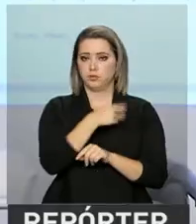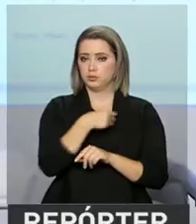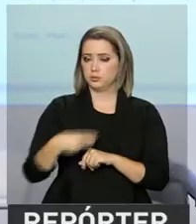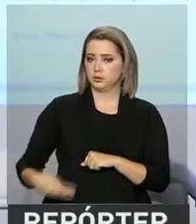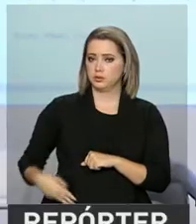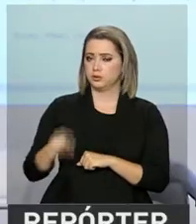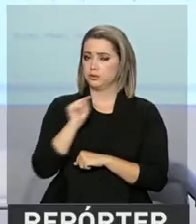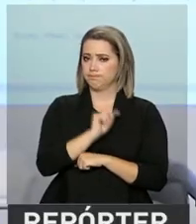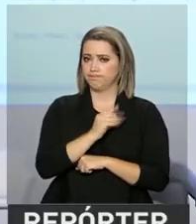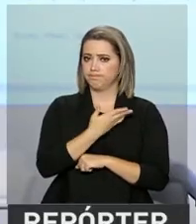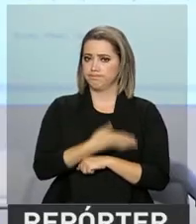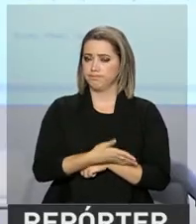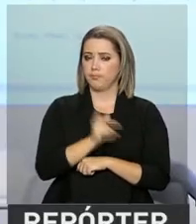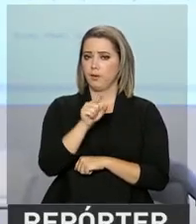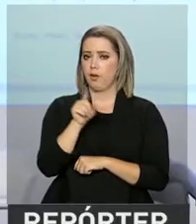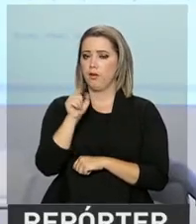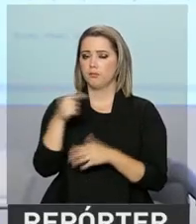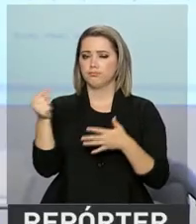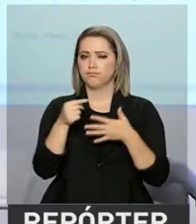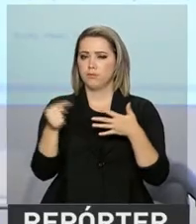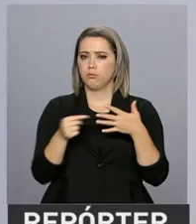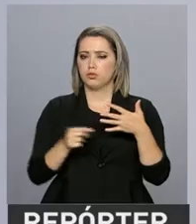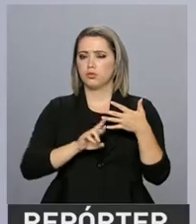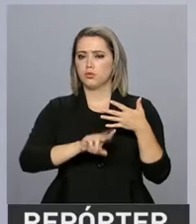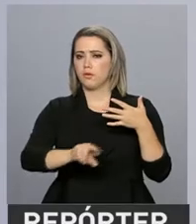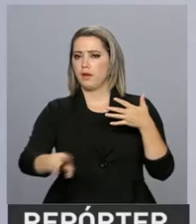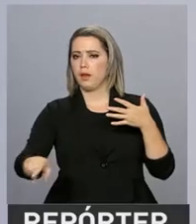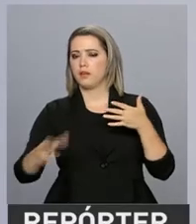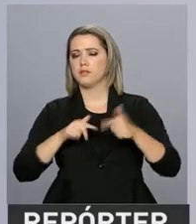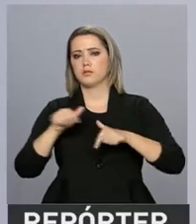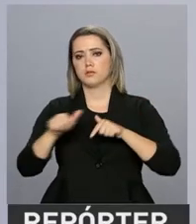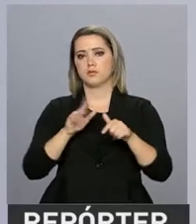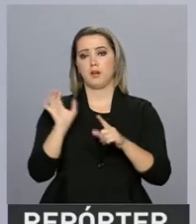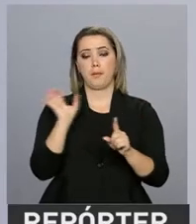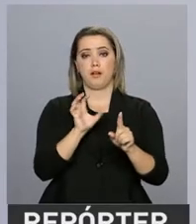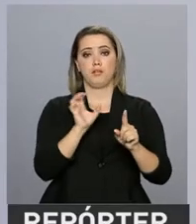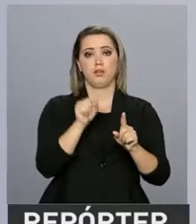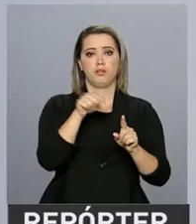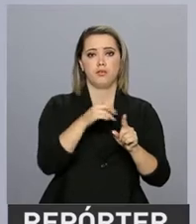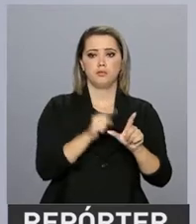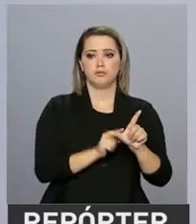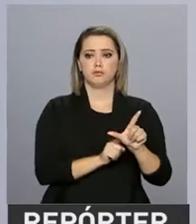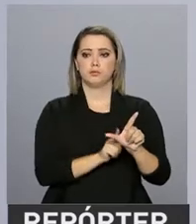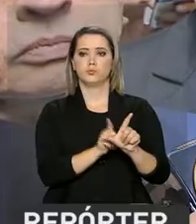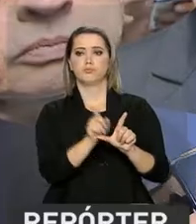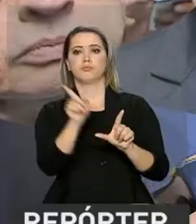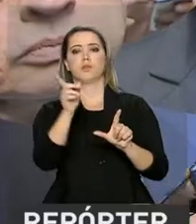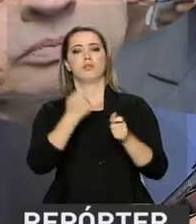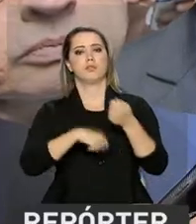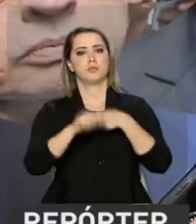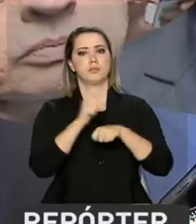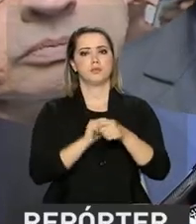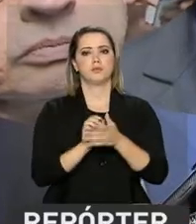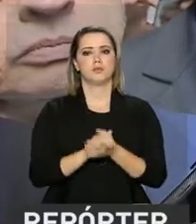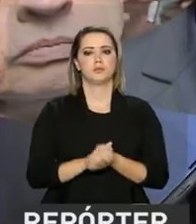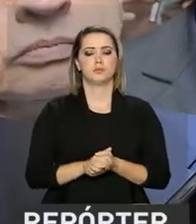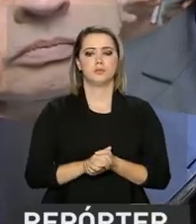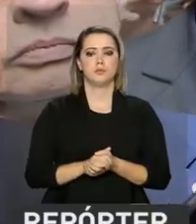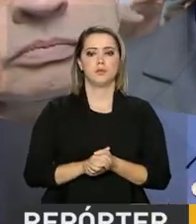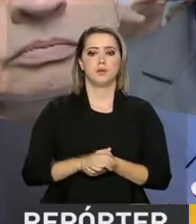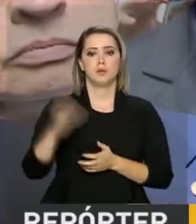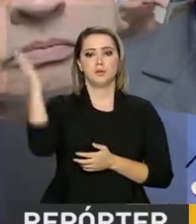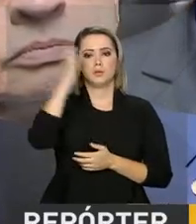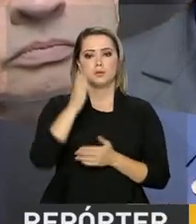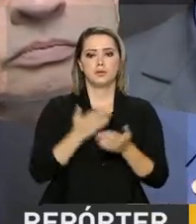segundo o ministro são vários fatores que influenciam essa trajetória da economia o brasil ta provando as